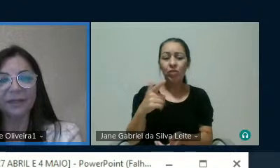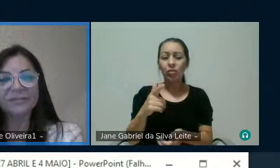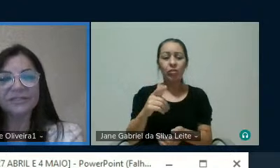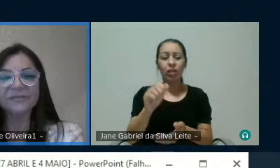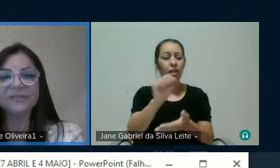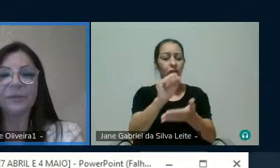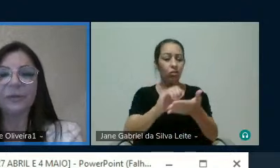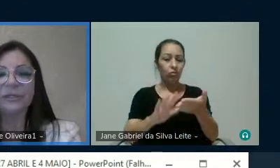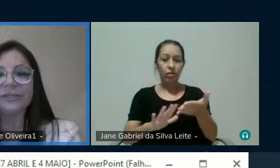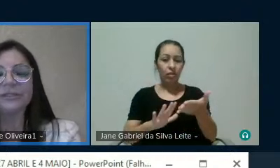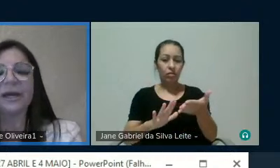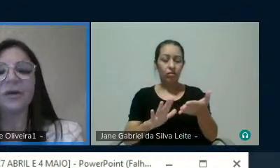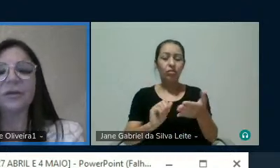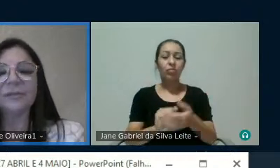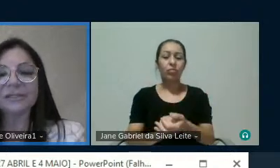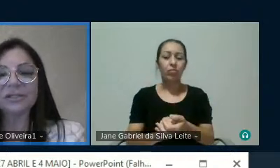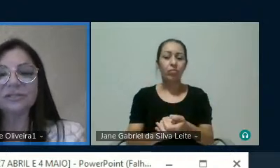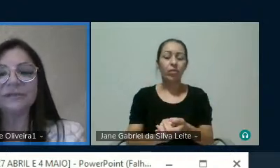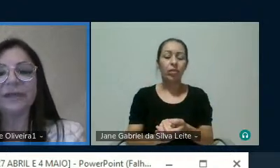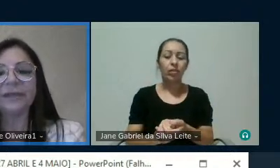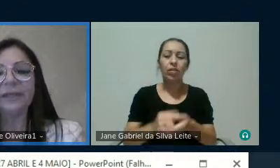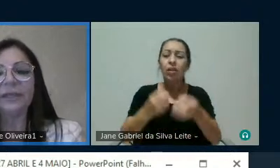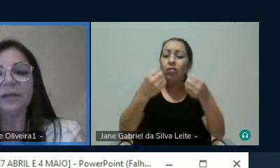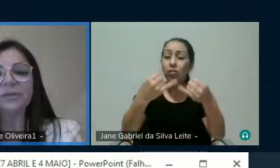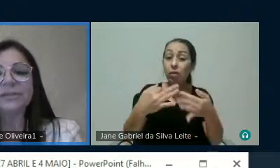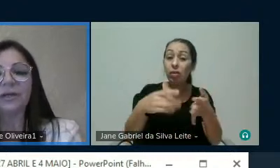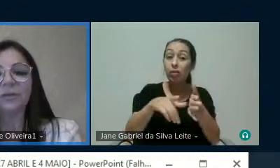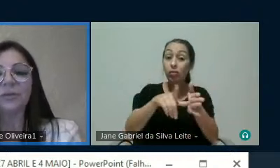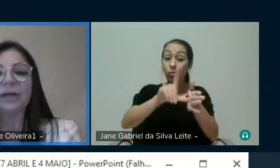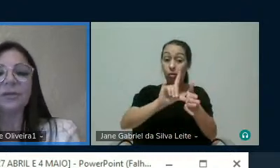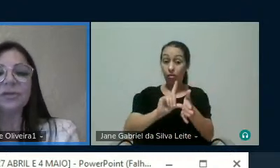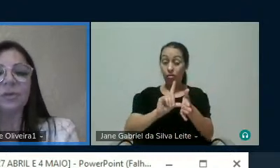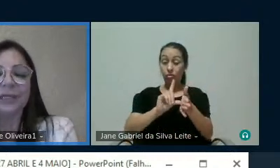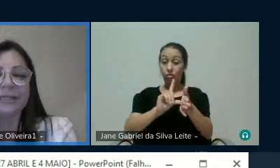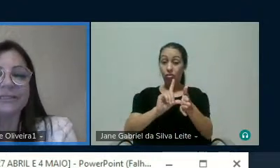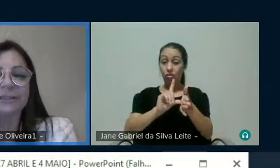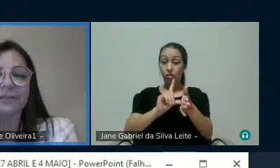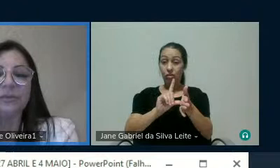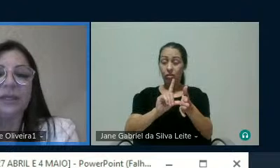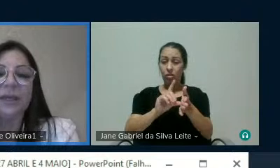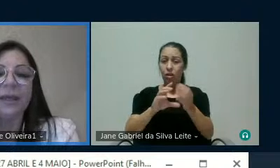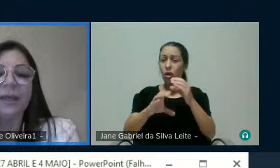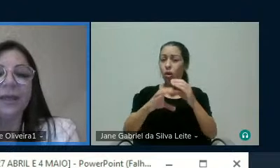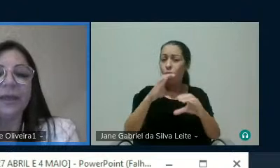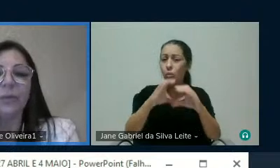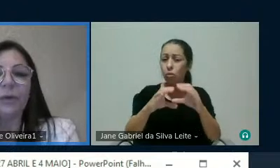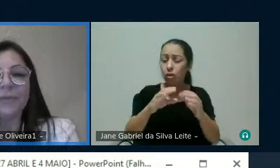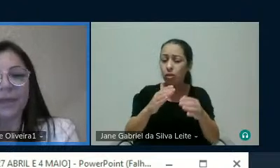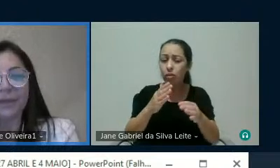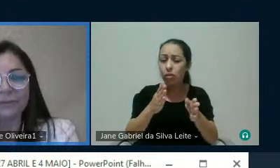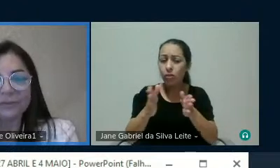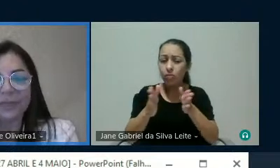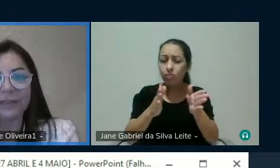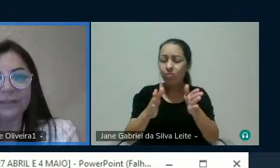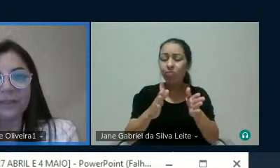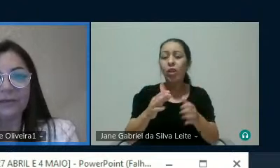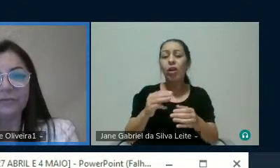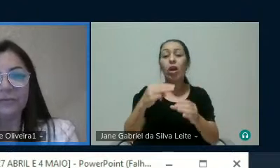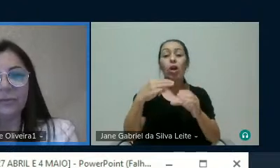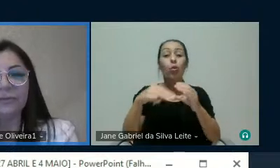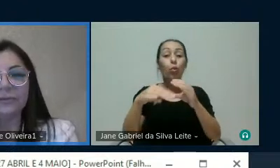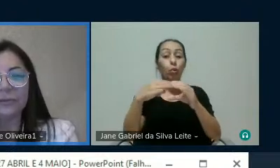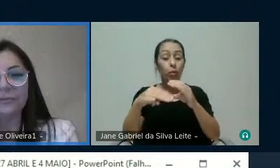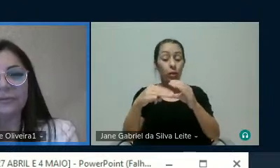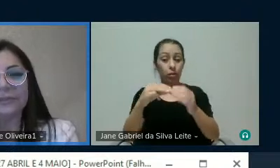tá? Eu não sei se você pegou o início da aula, mas a gente vai usar como canal de comunicação o e-mail, tá? Que